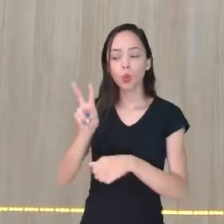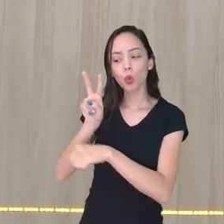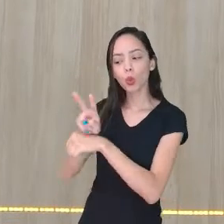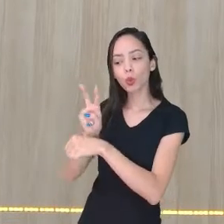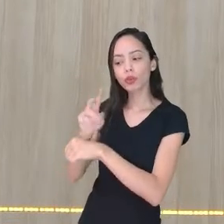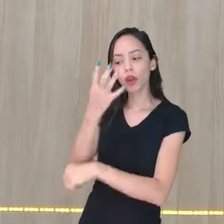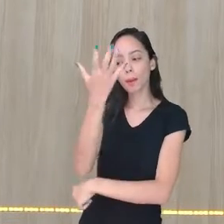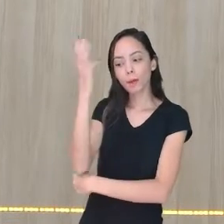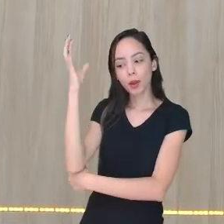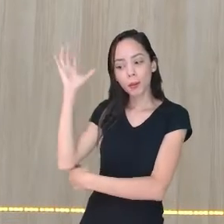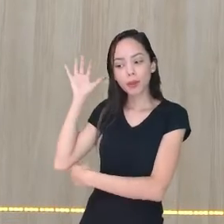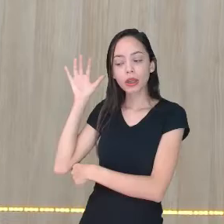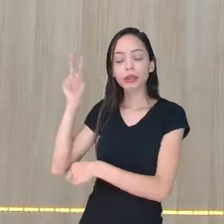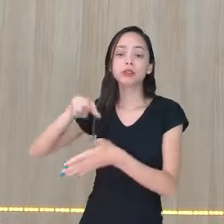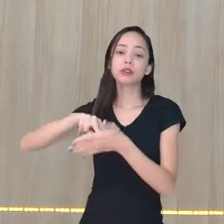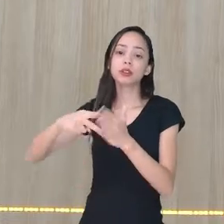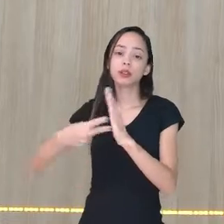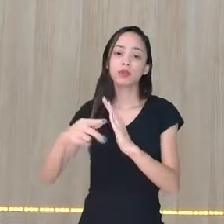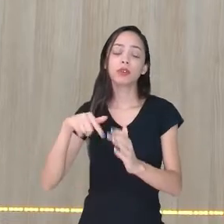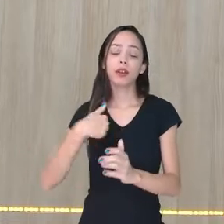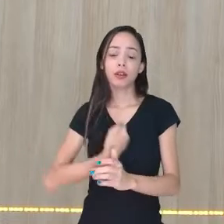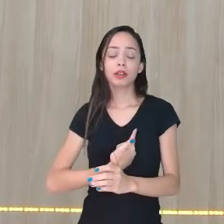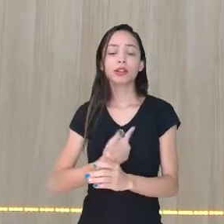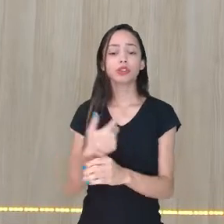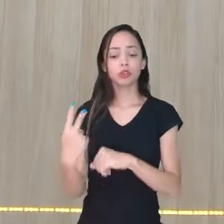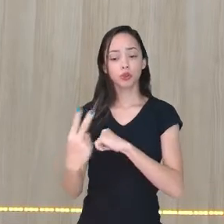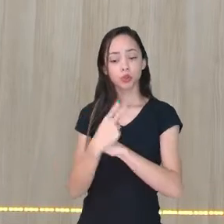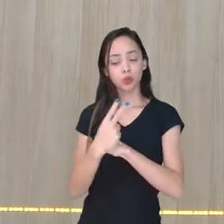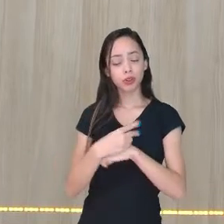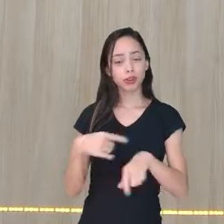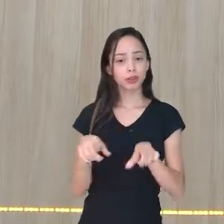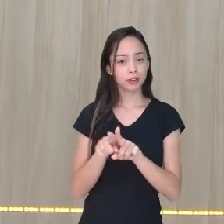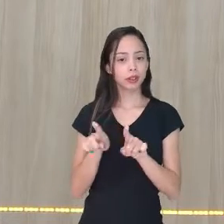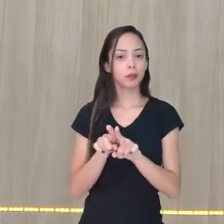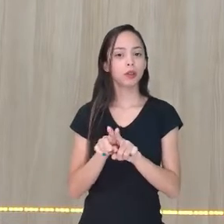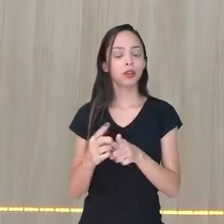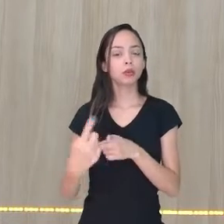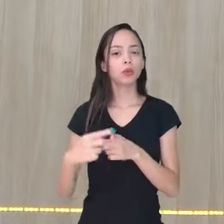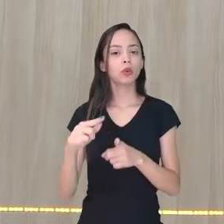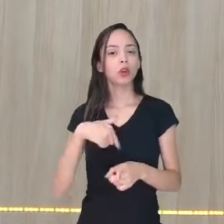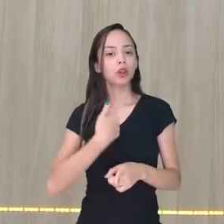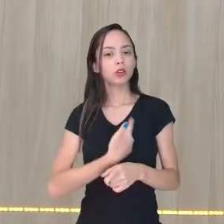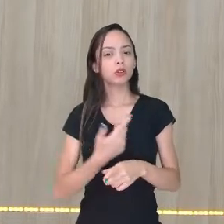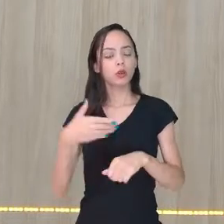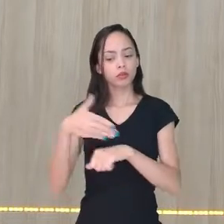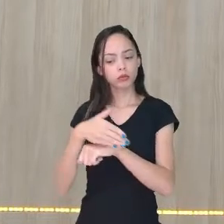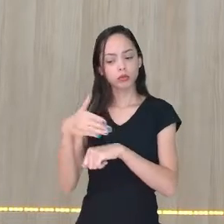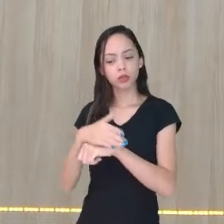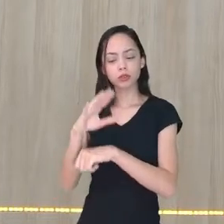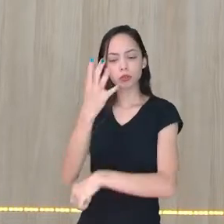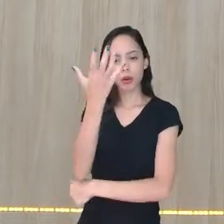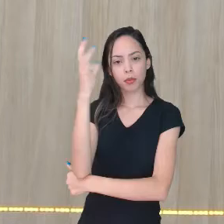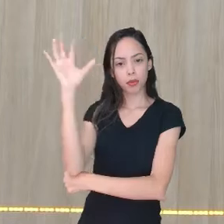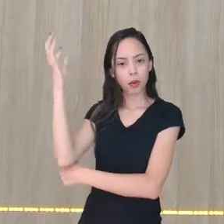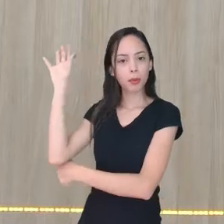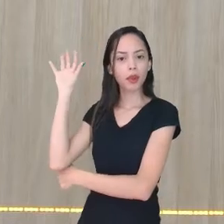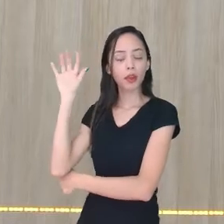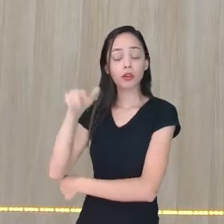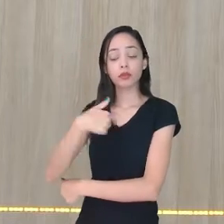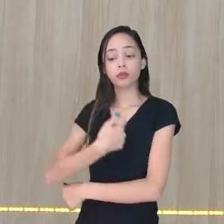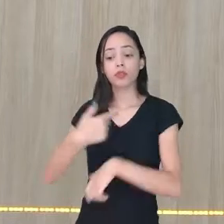gente, a gente cuidar da nossa vida enquanto ser humano, porque nós fazemos parte desse meio ambiente e a gente precisa